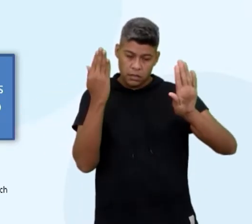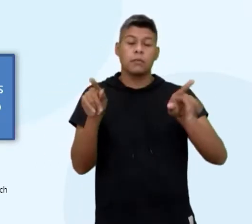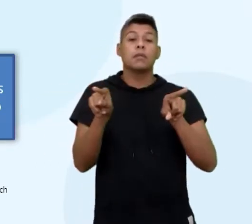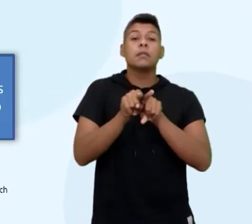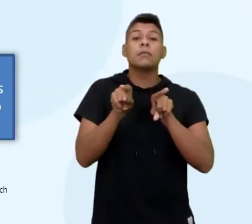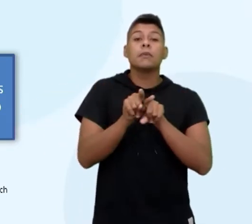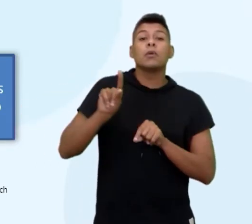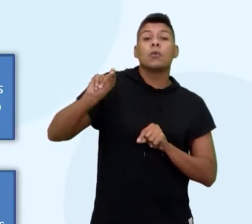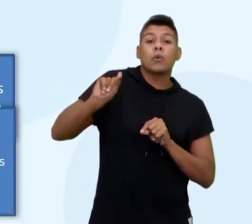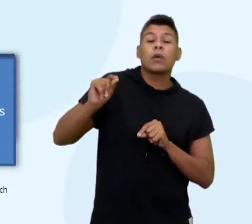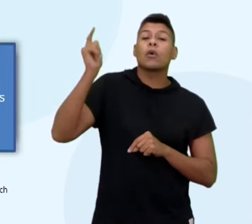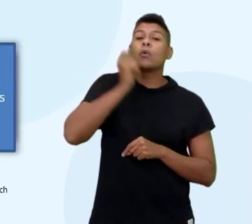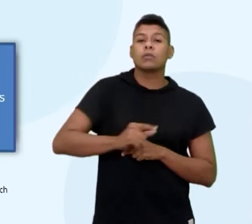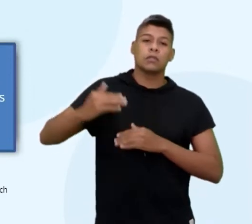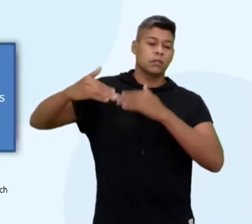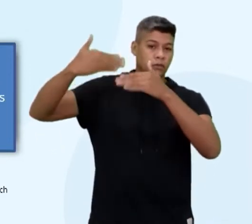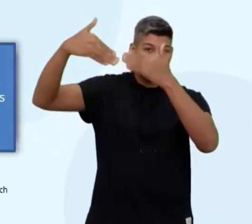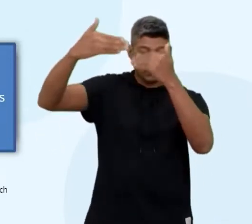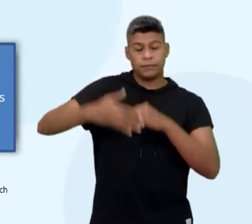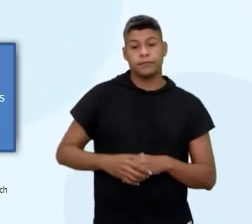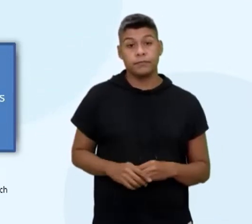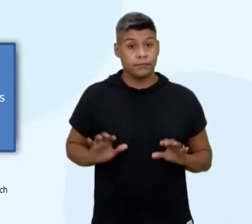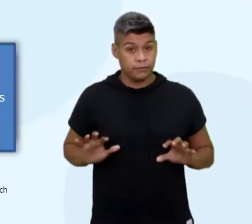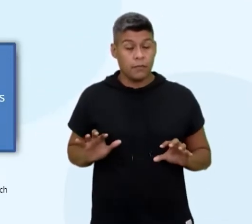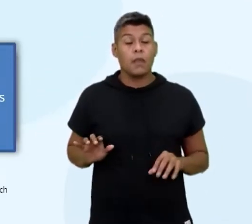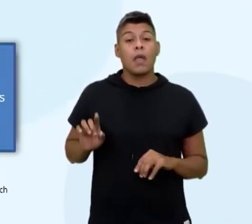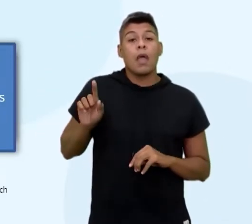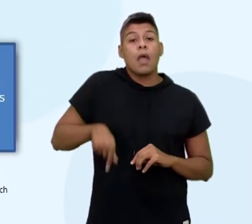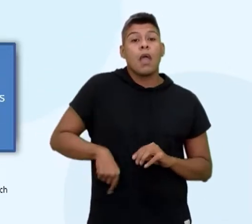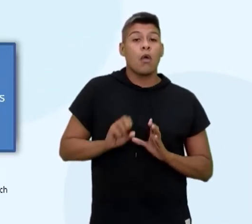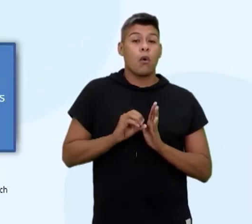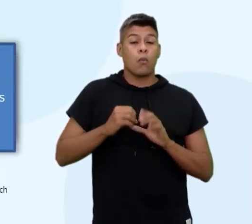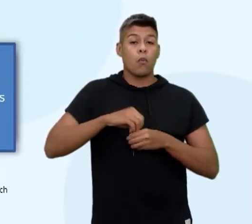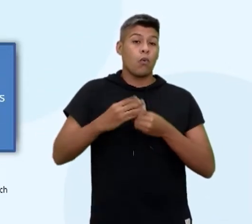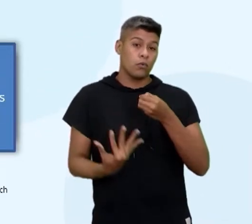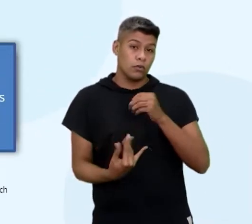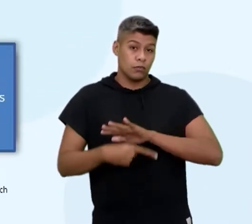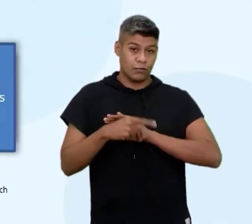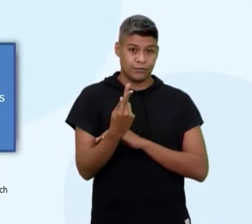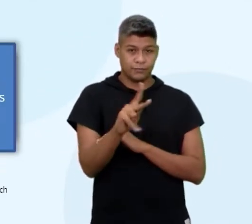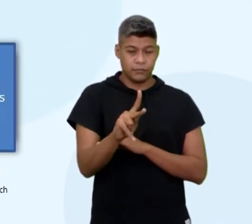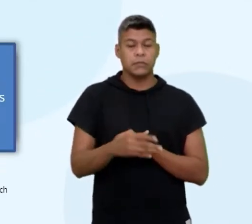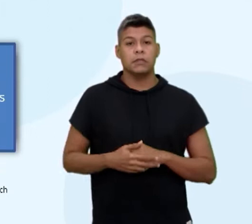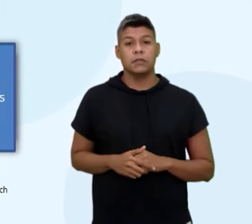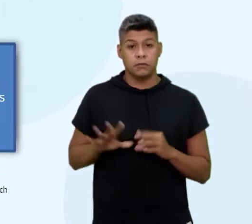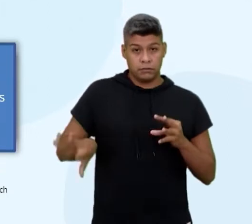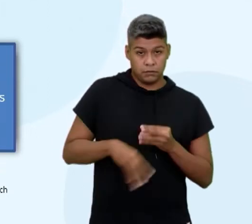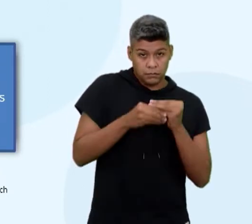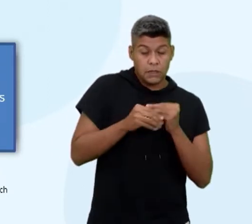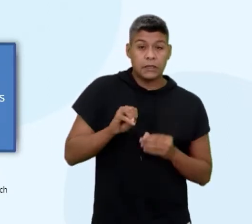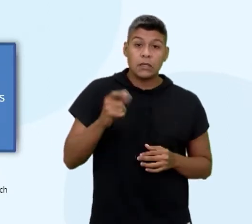se desenvolverem. Aí, pessoal, isso aqui é um conteúdo extra para vocês. Se